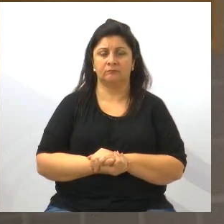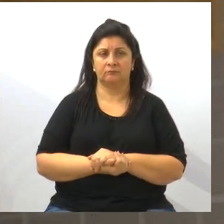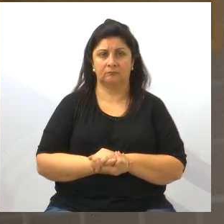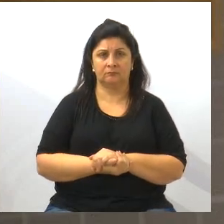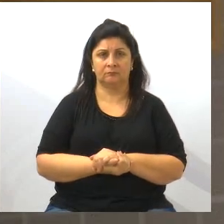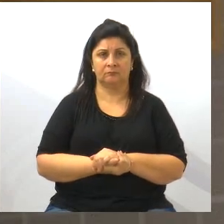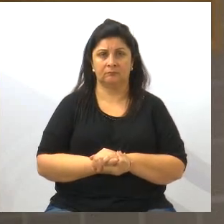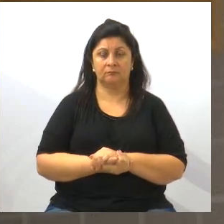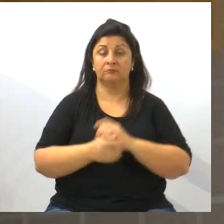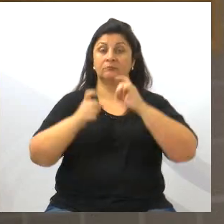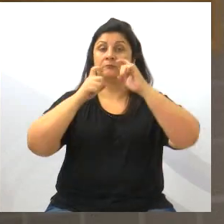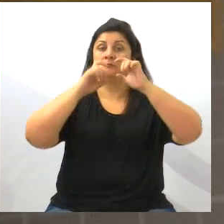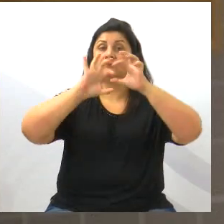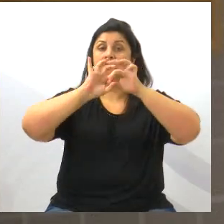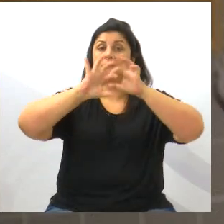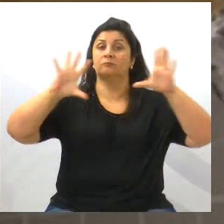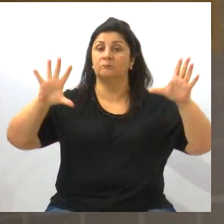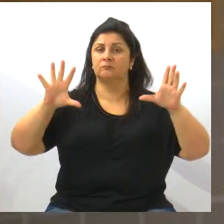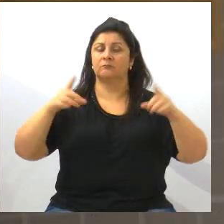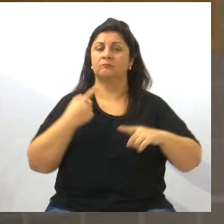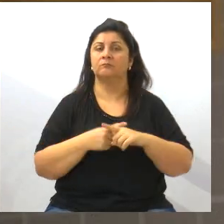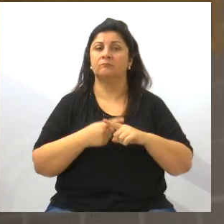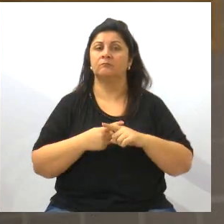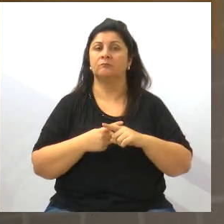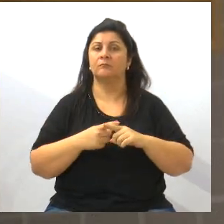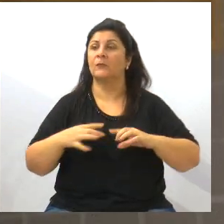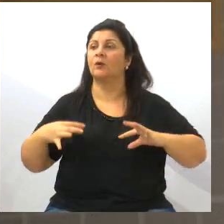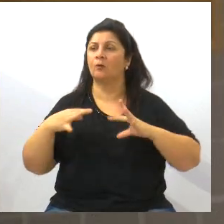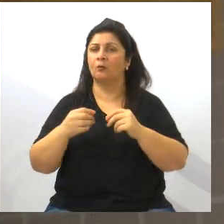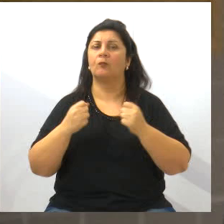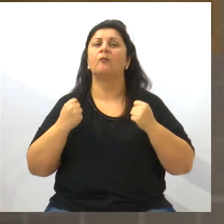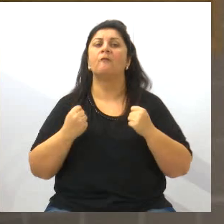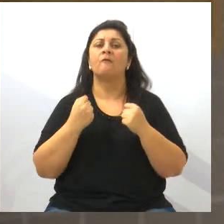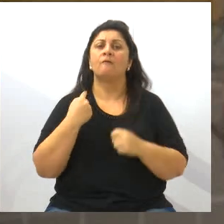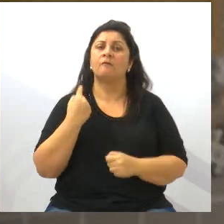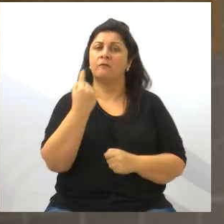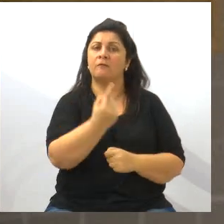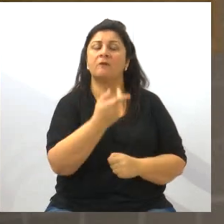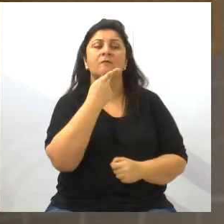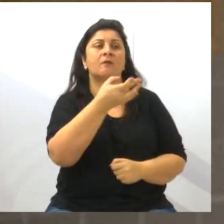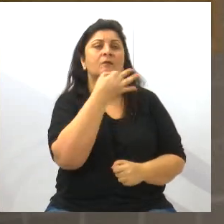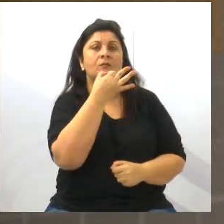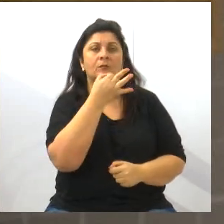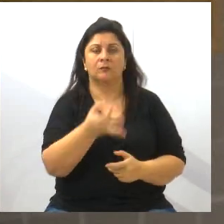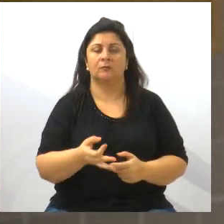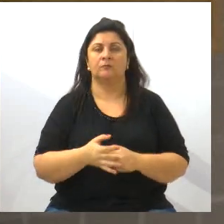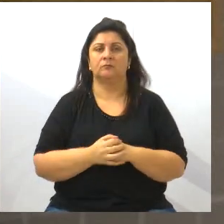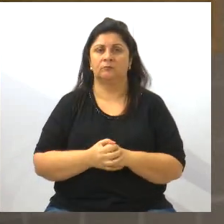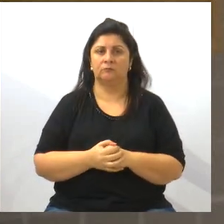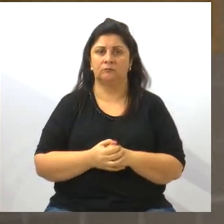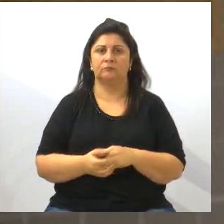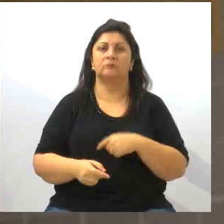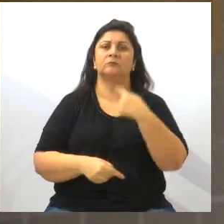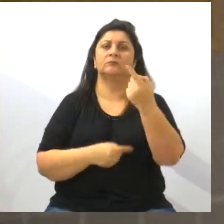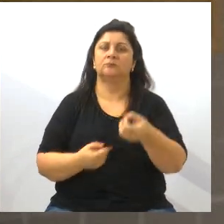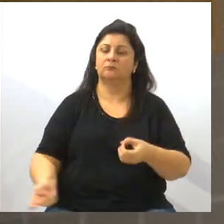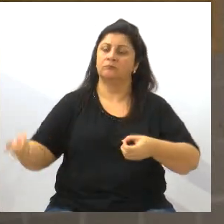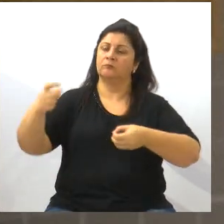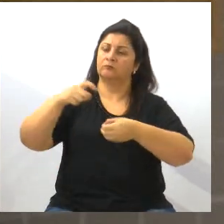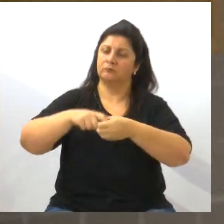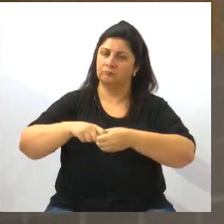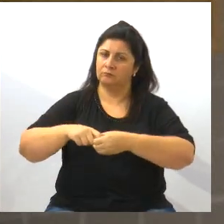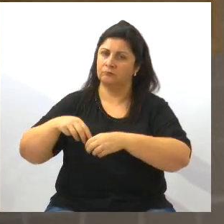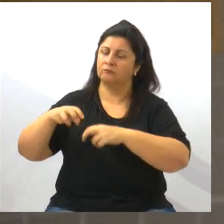a audiência pública é para que todo mundo traga a sua contribuição, e essa contribuição voltará para a mesa de